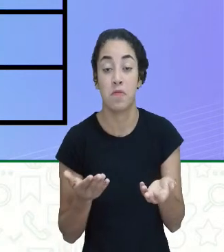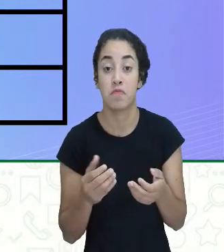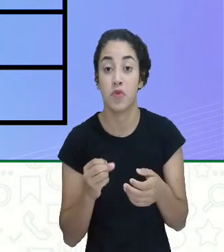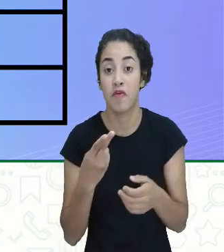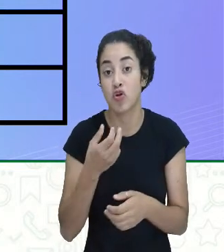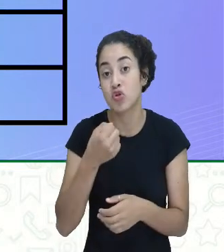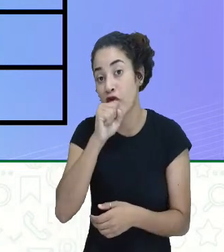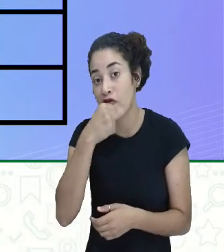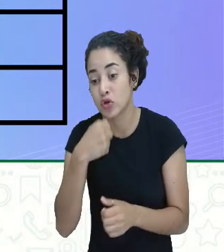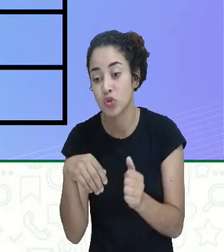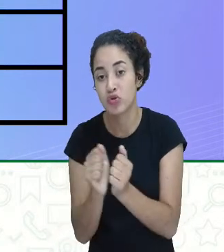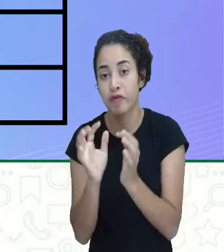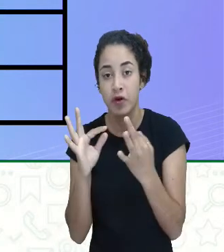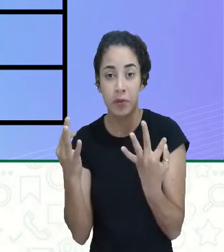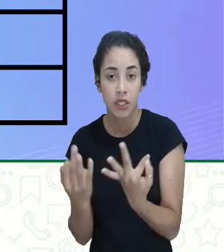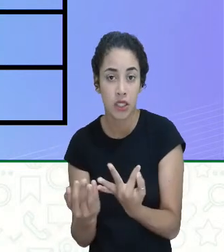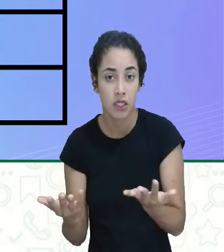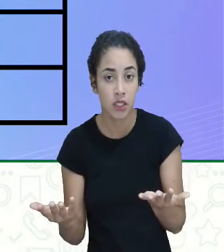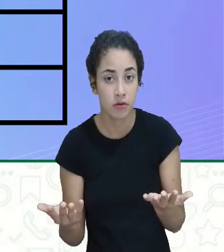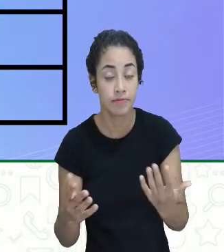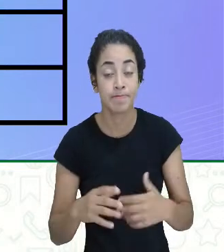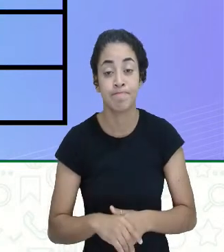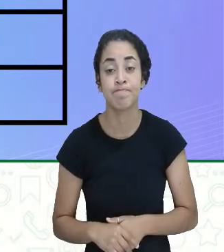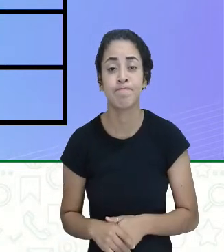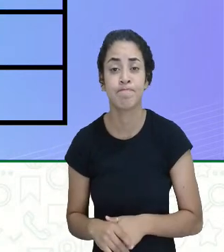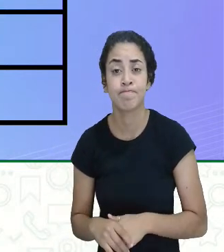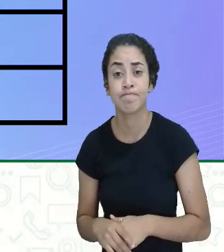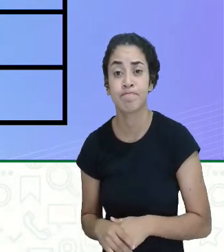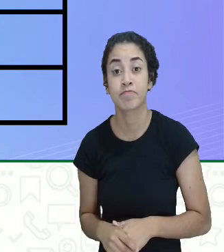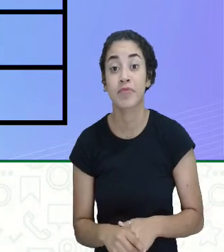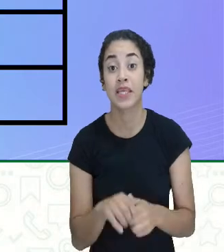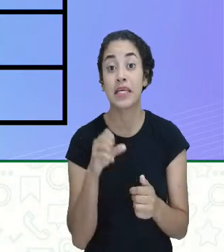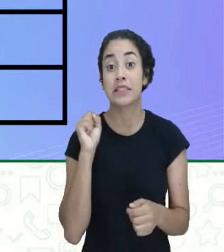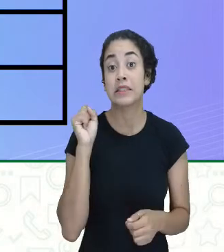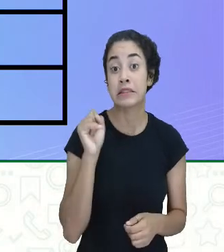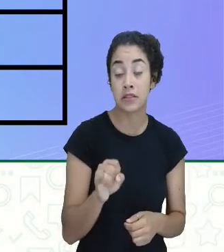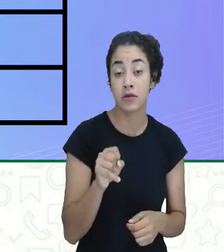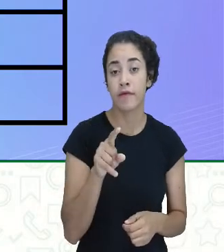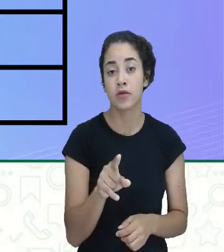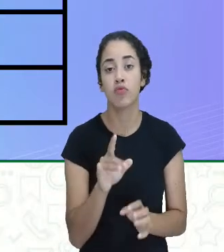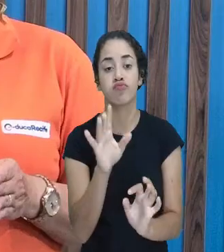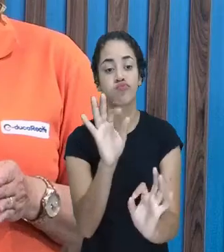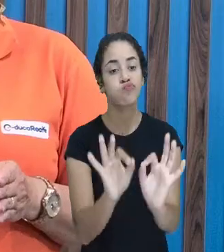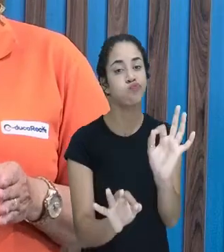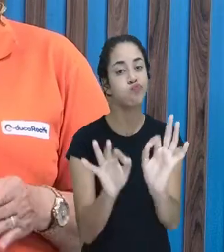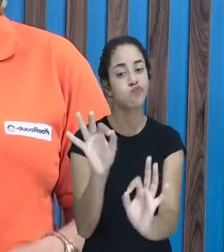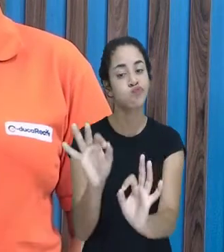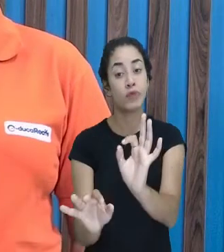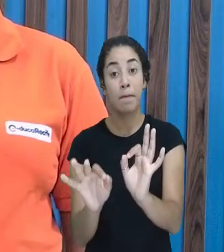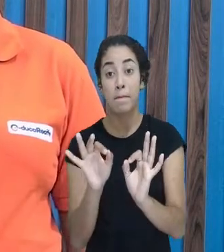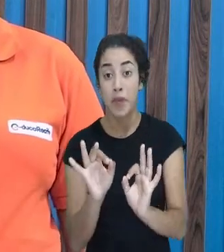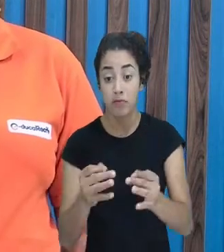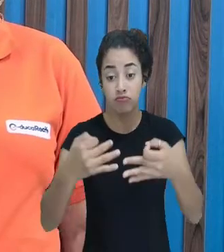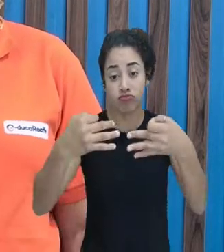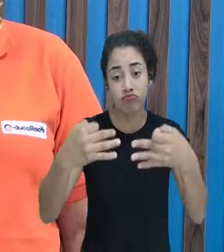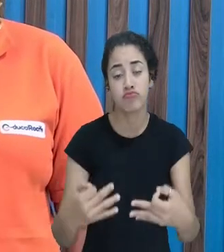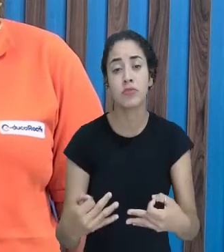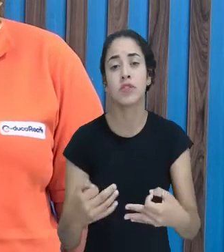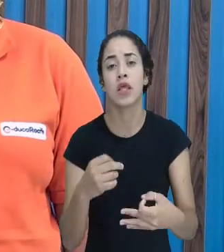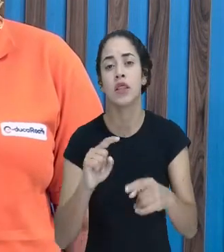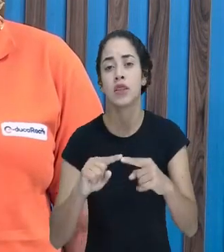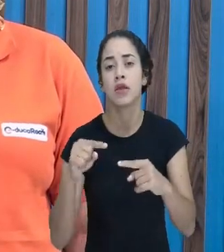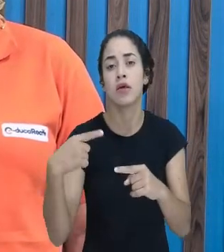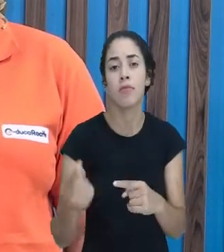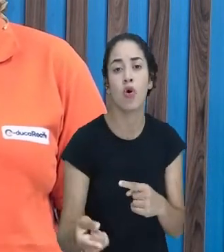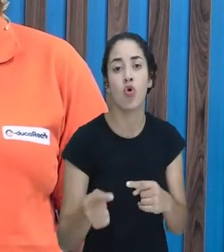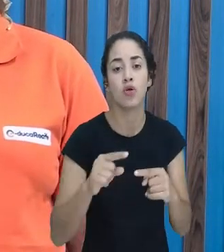tomar um sorvete com a família. Então, mas se você organiza direitinho e depois você põe num